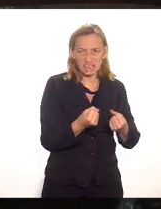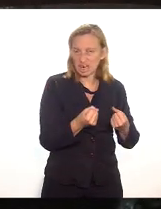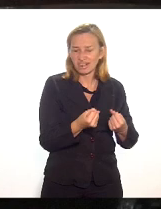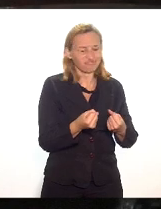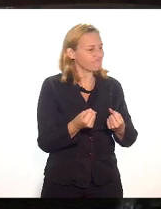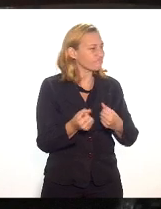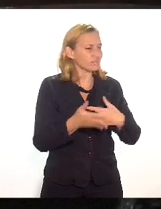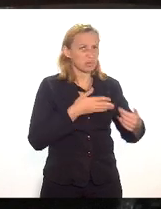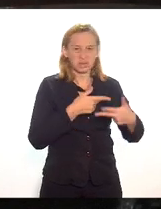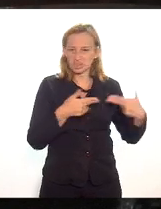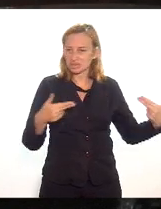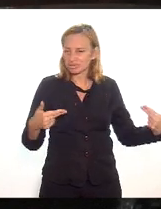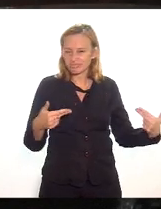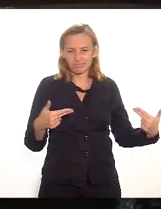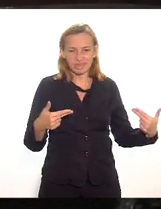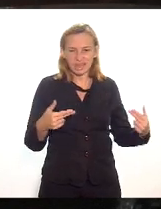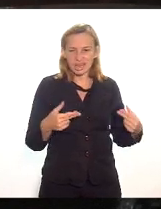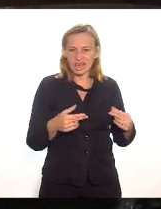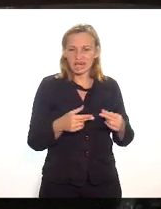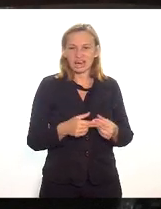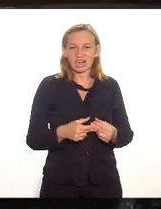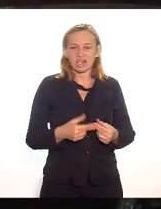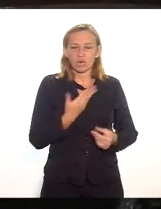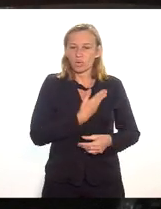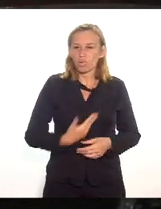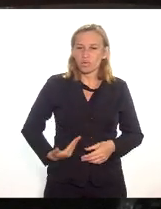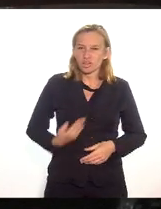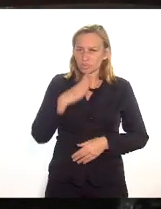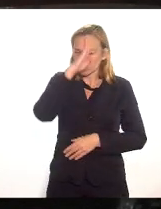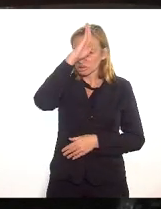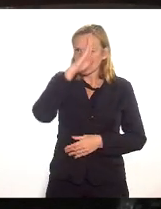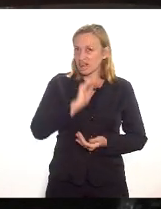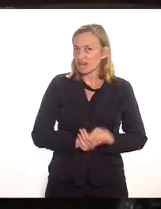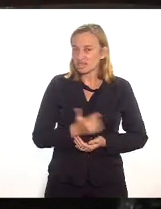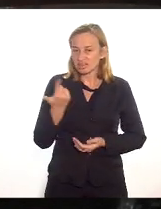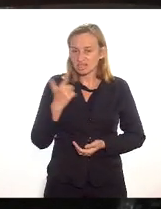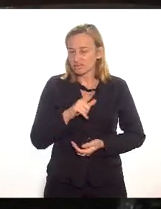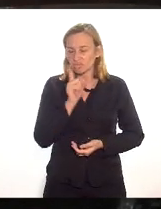sanha privatista do governo Bolsonaro. E aí,